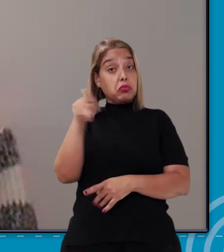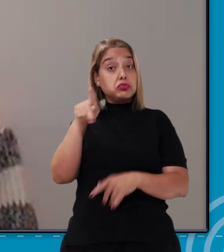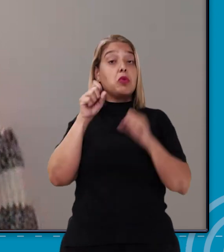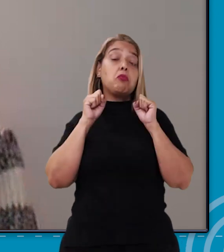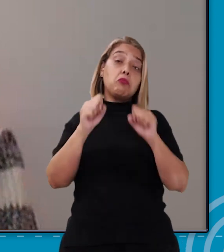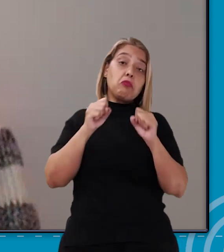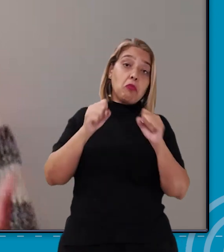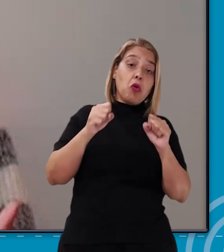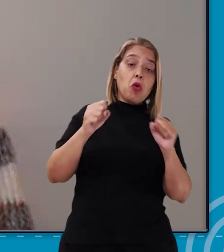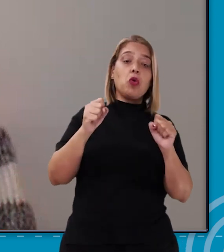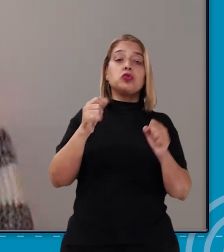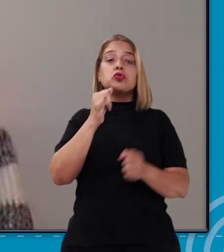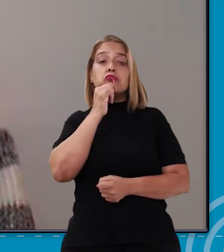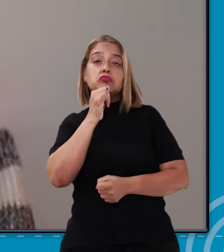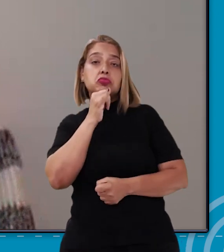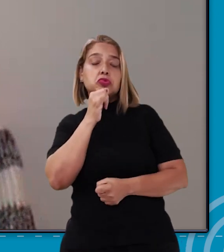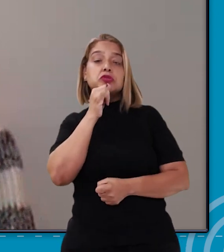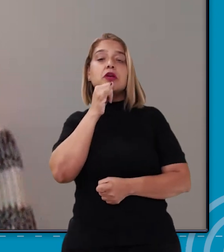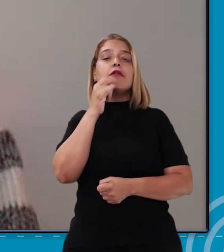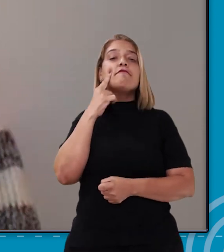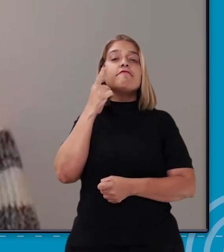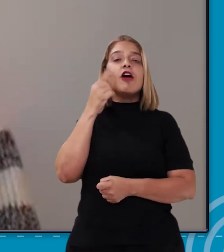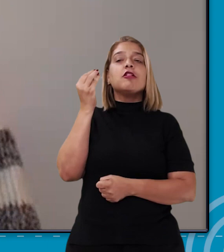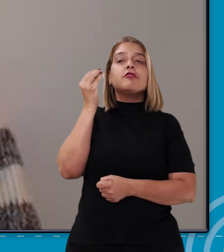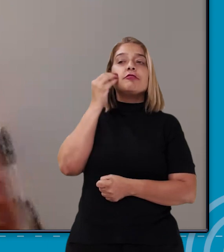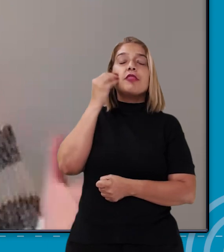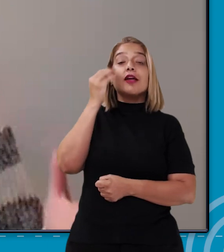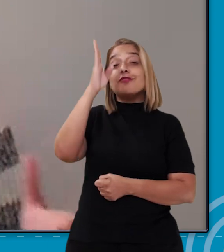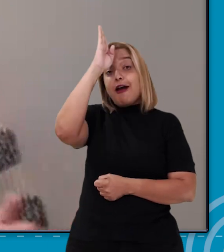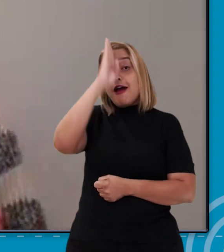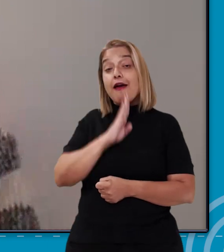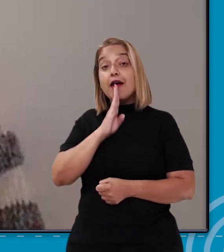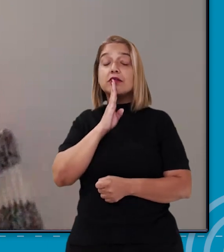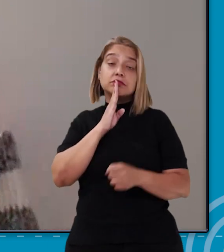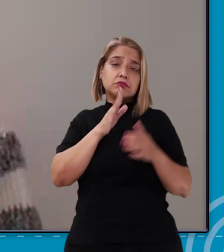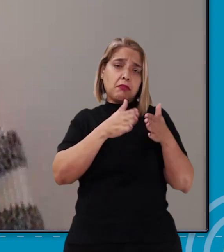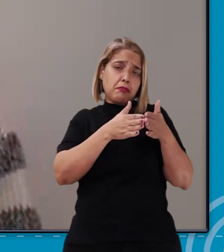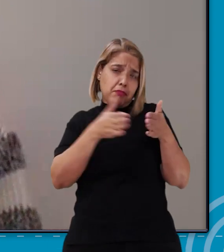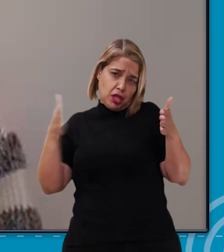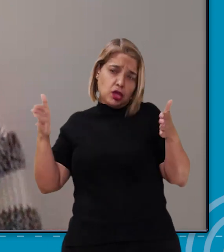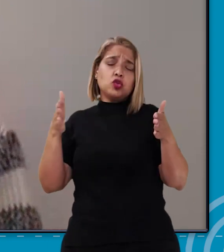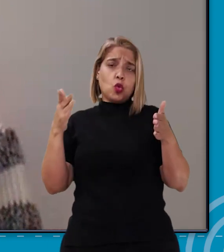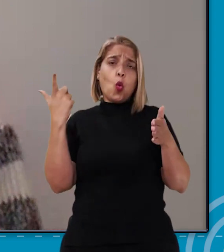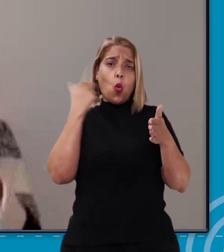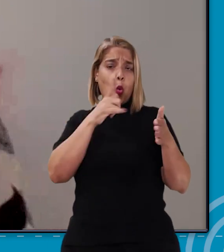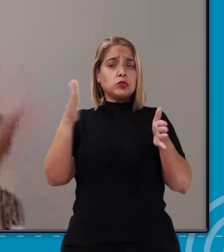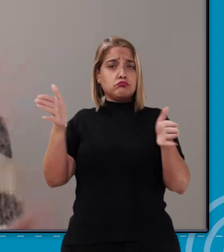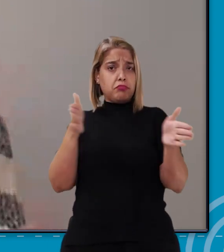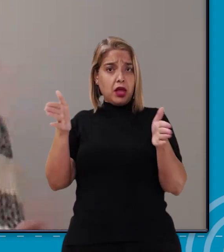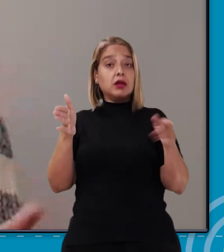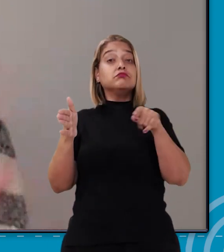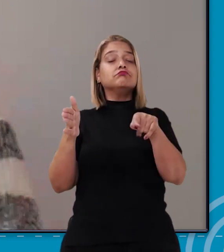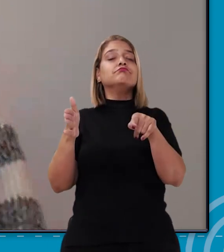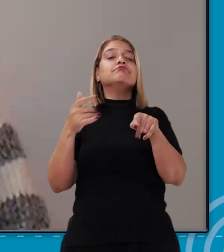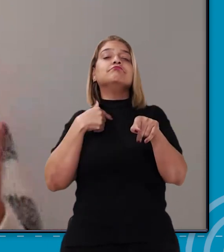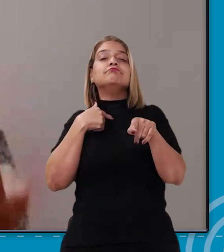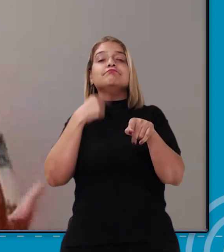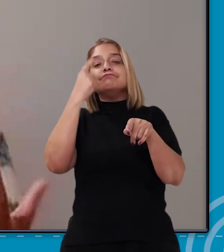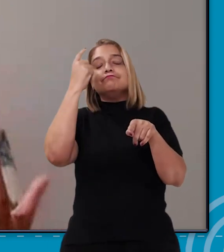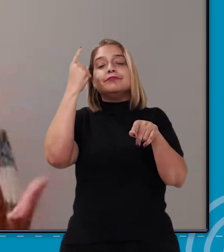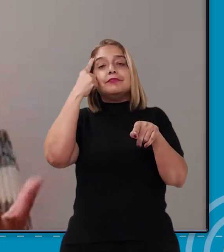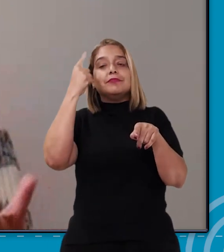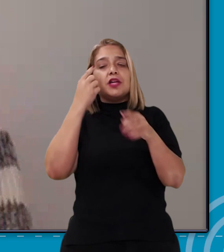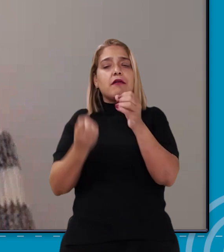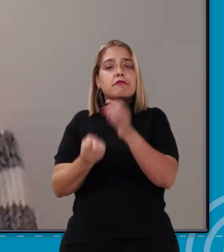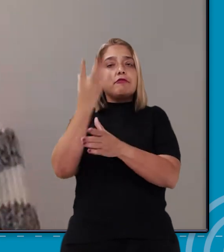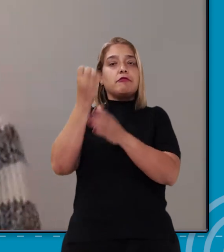pode fazer um free trial, né? Pode fazer um teste grátis por um determinado período e se inspirar na